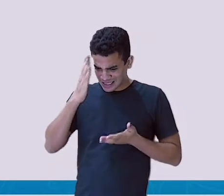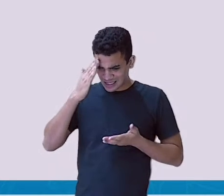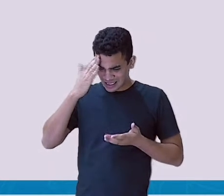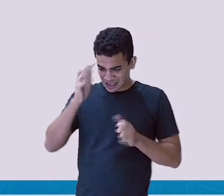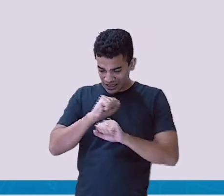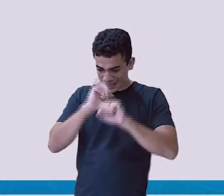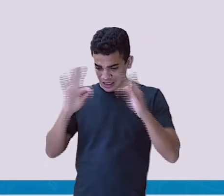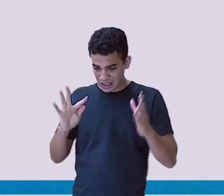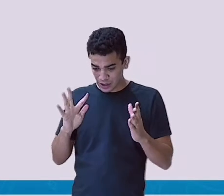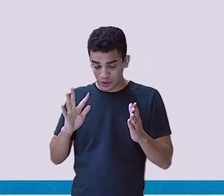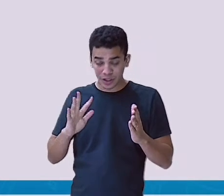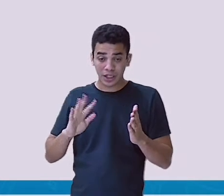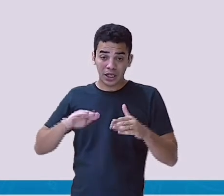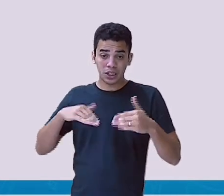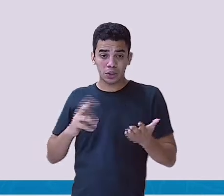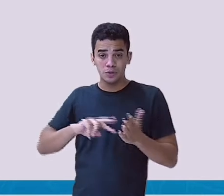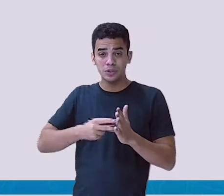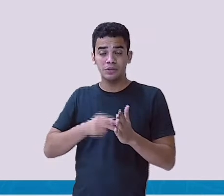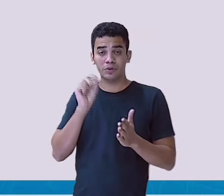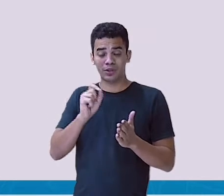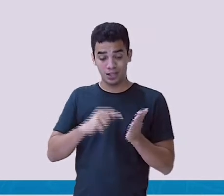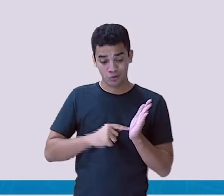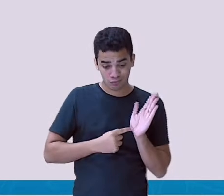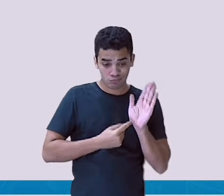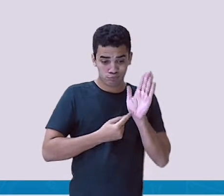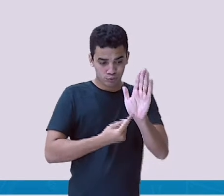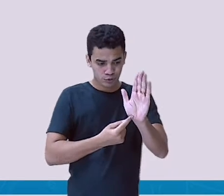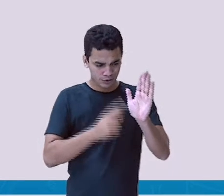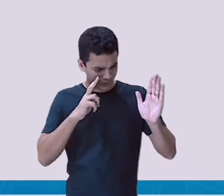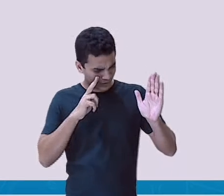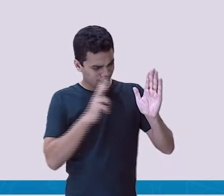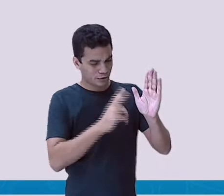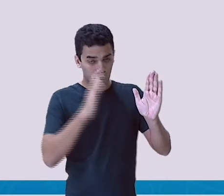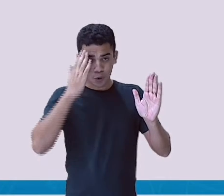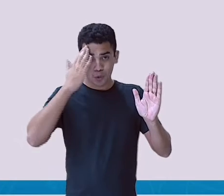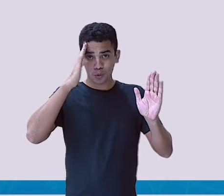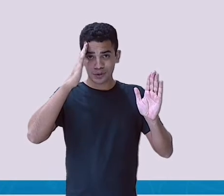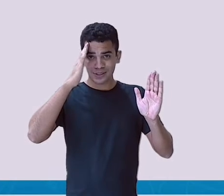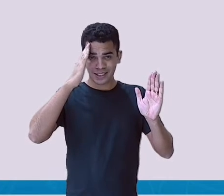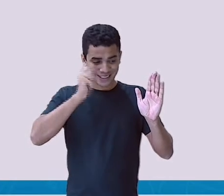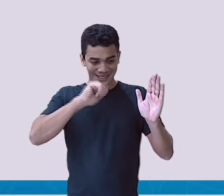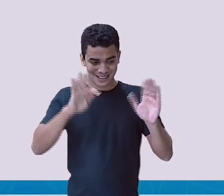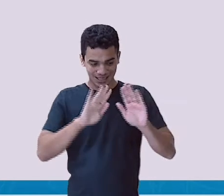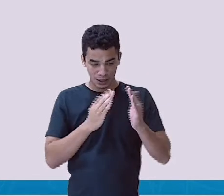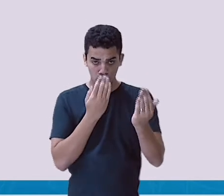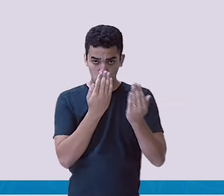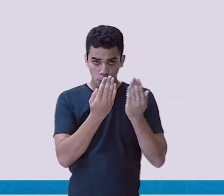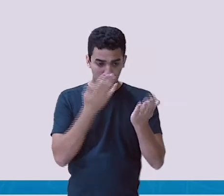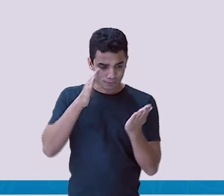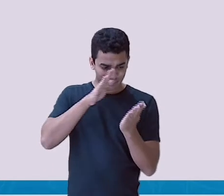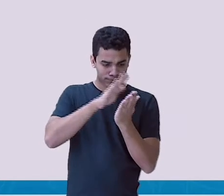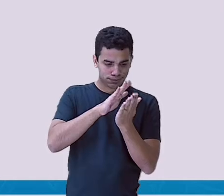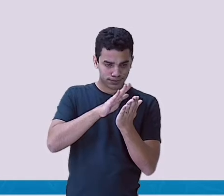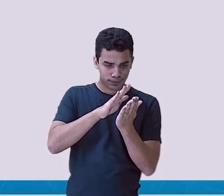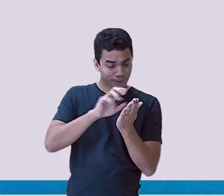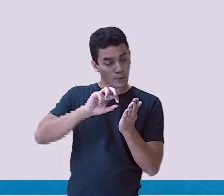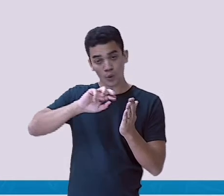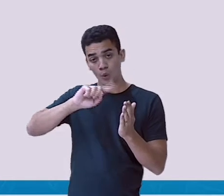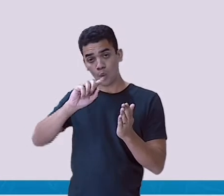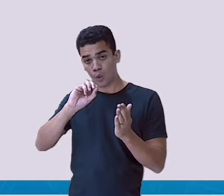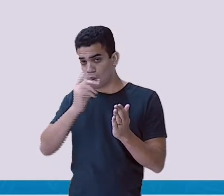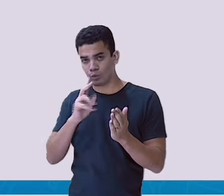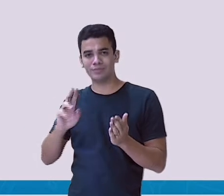nós conseguimos mostrar se os triângulos são congruentes ou não. Tem um outro caso de congruência aqui,